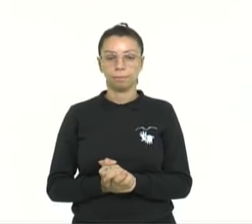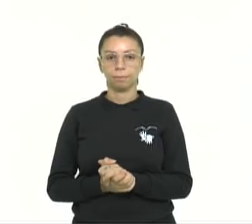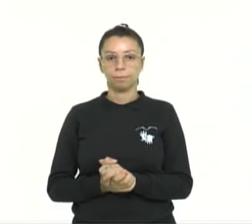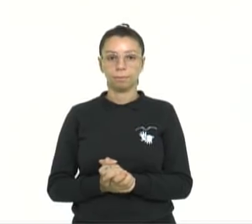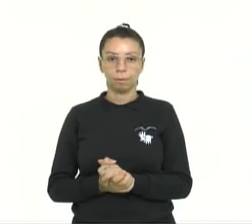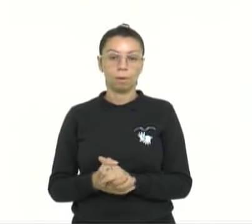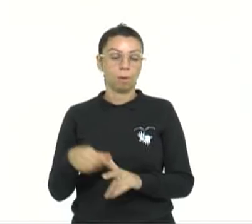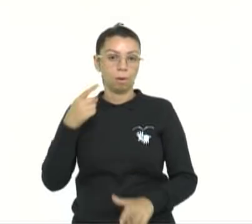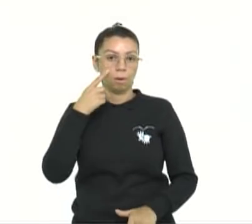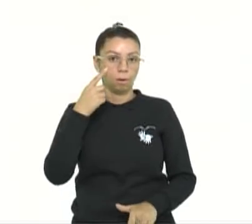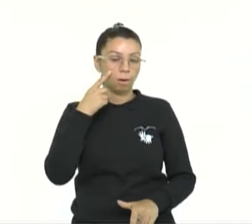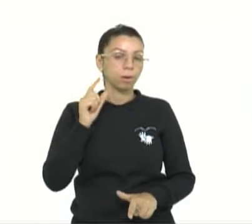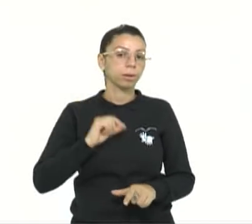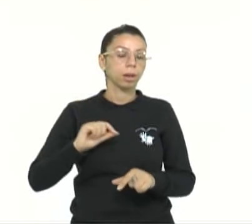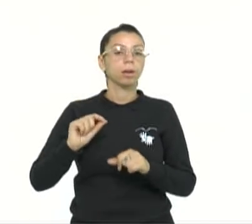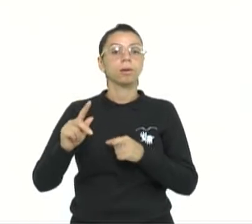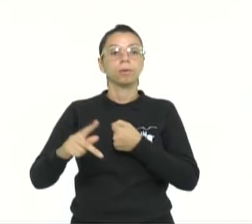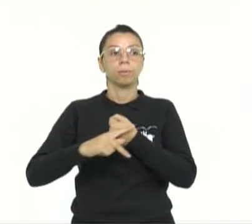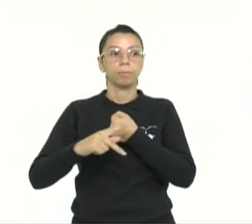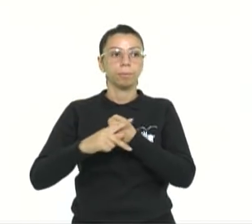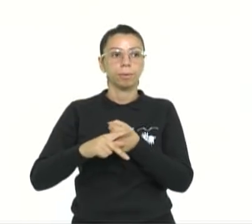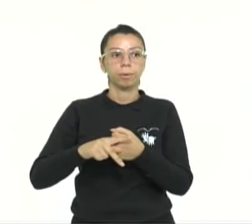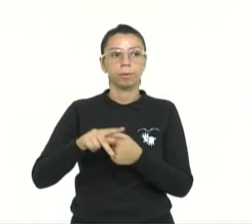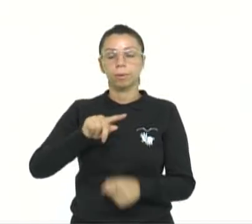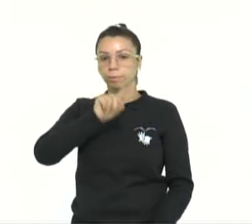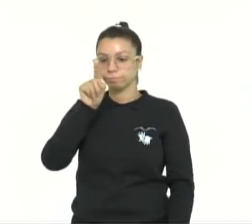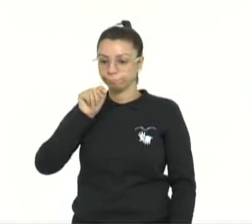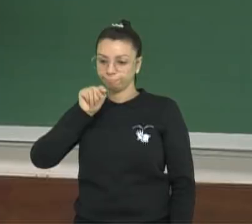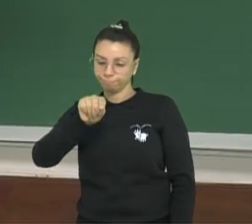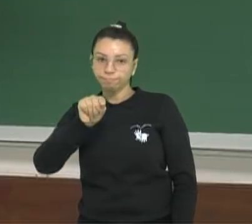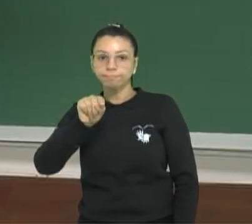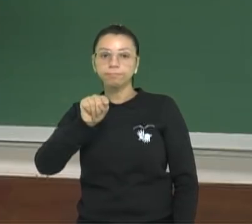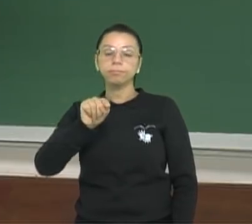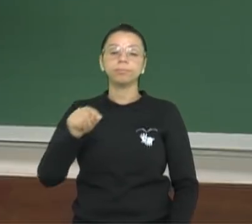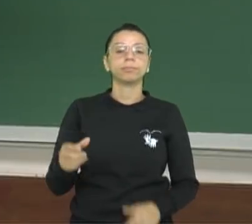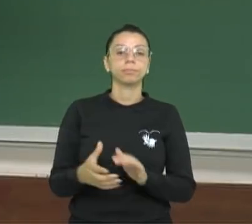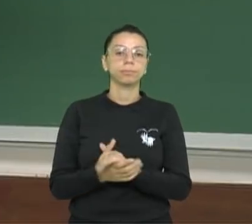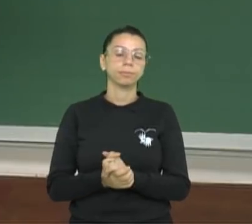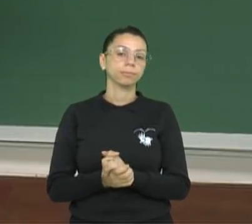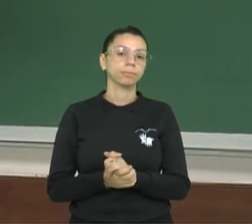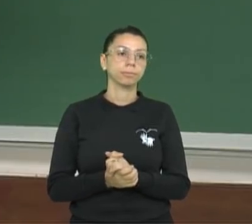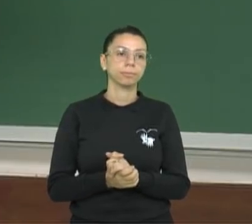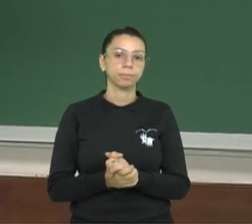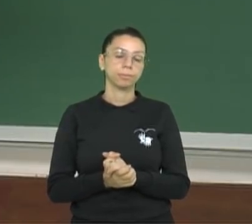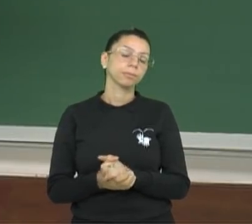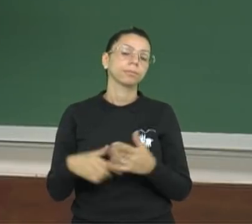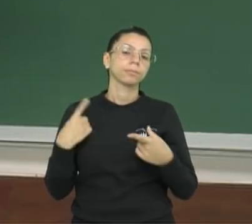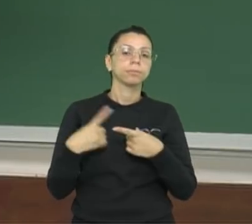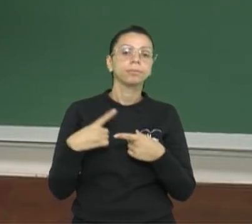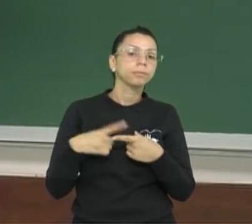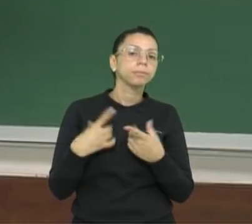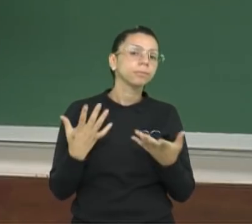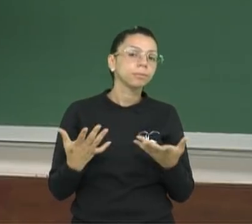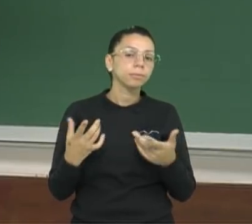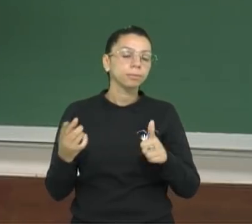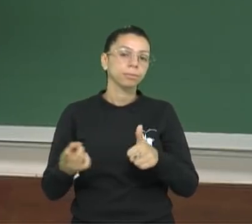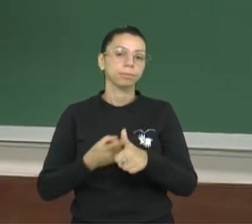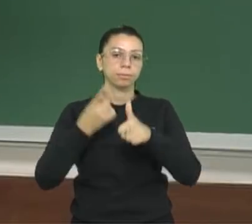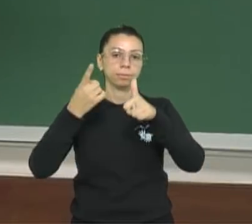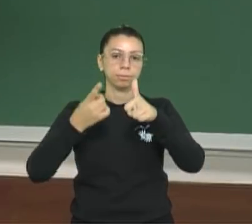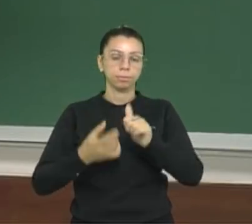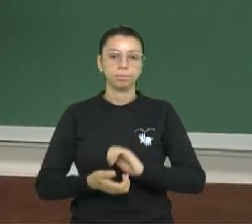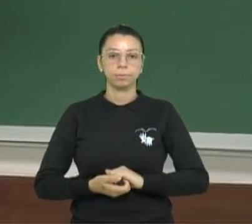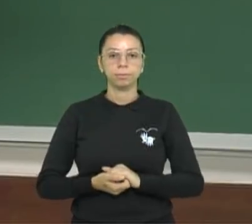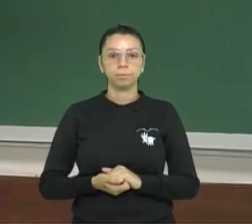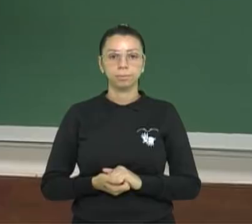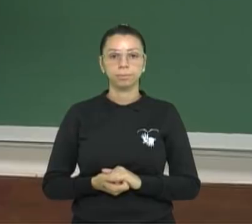is Daredevil considered a superhero? Por quê? O que você acha? Primeira, because he has